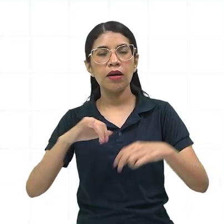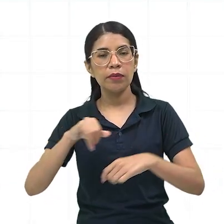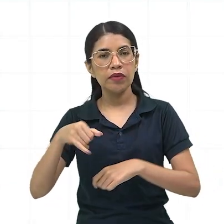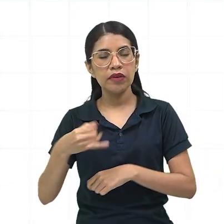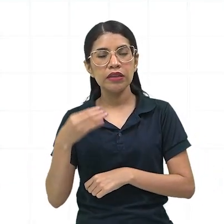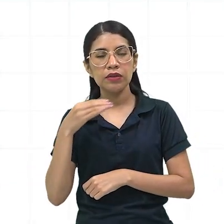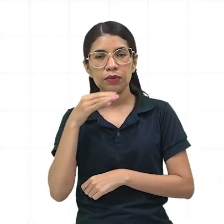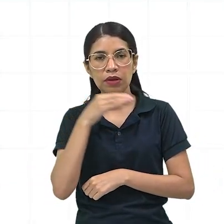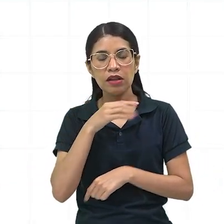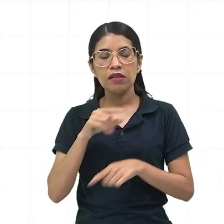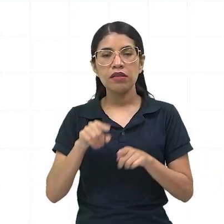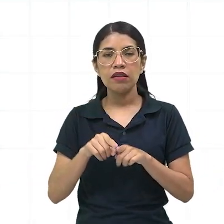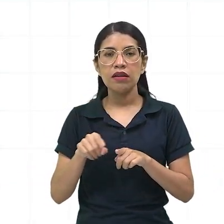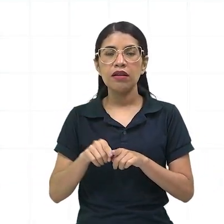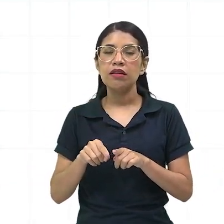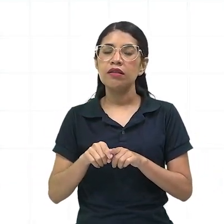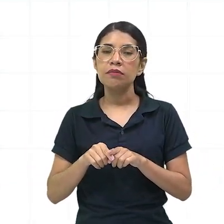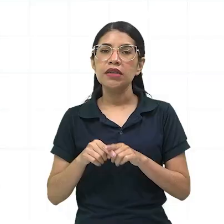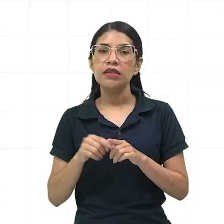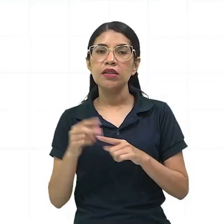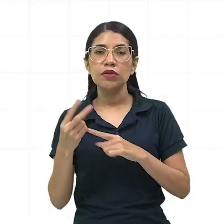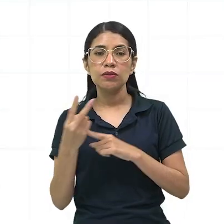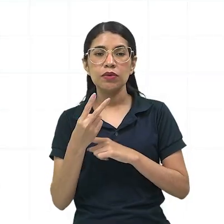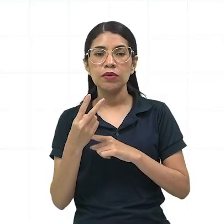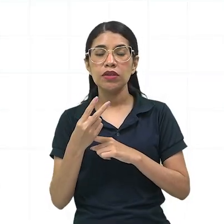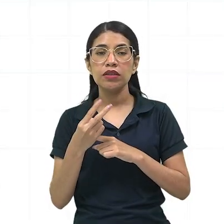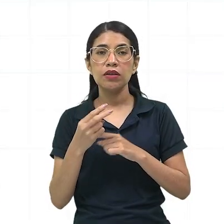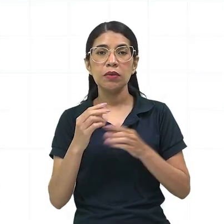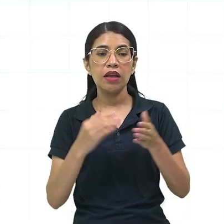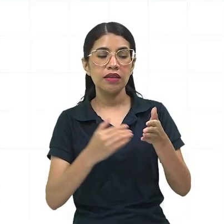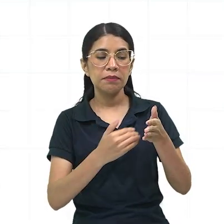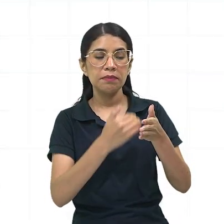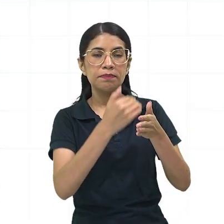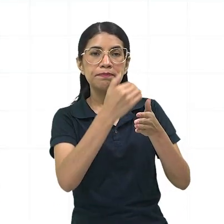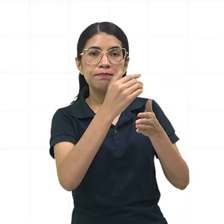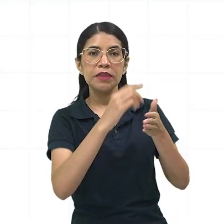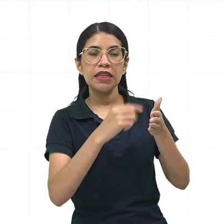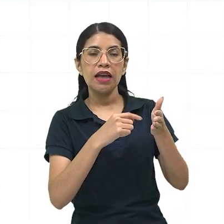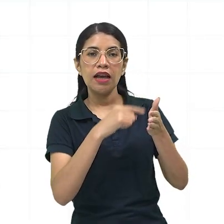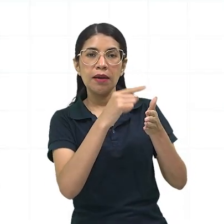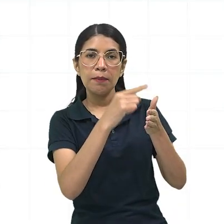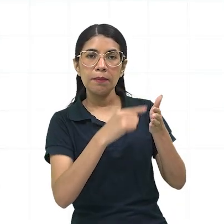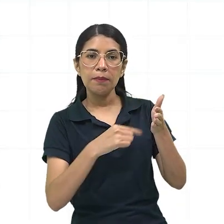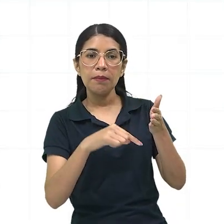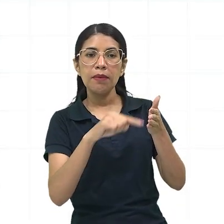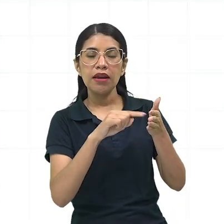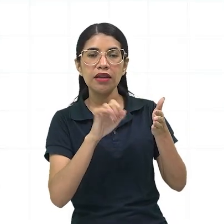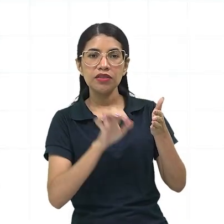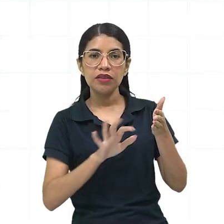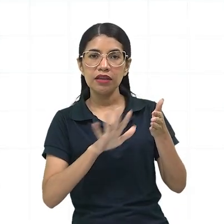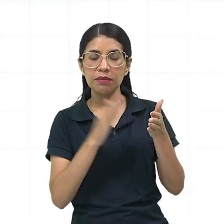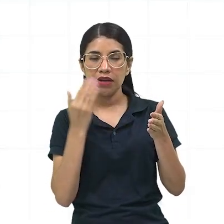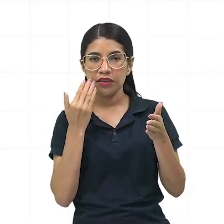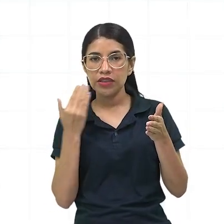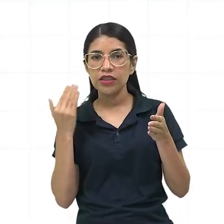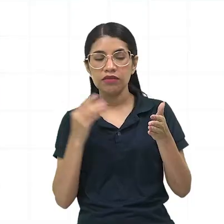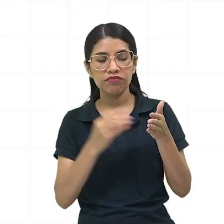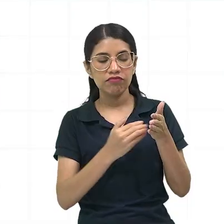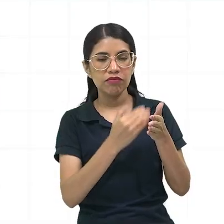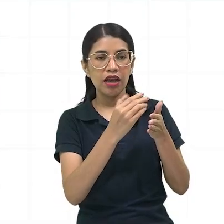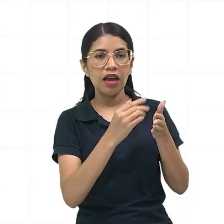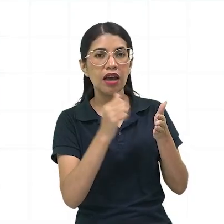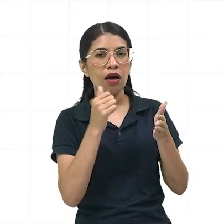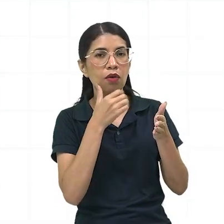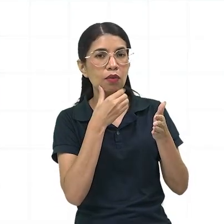se protegendo. E nas paredes dessas cavernas, olha só, a gente está vendo uma representação de uma